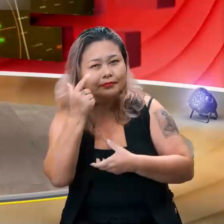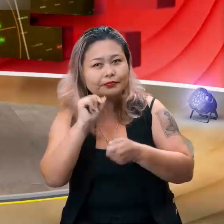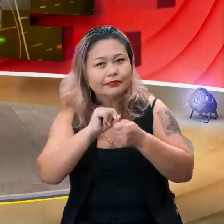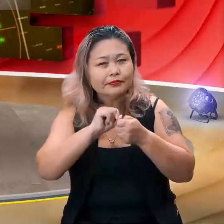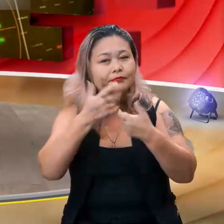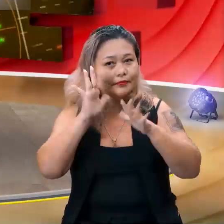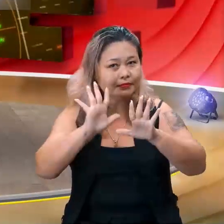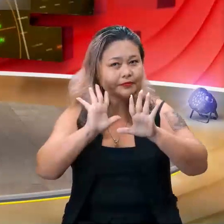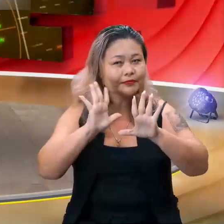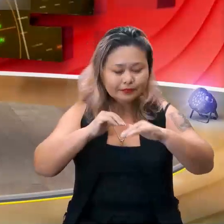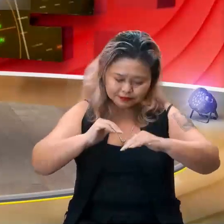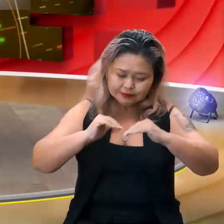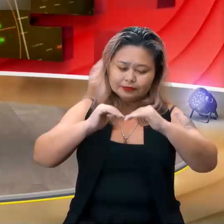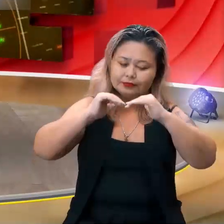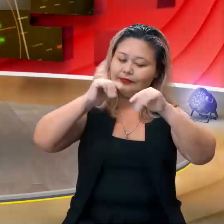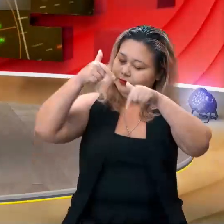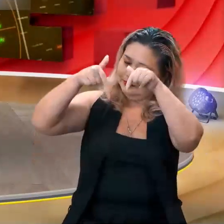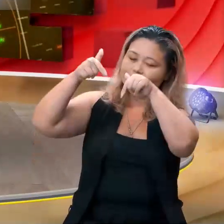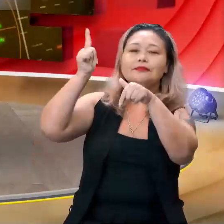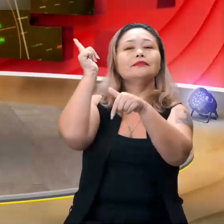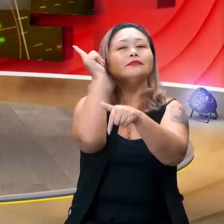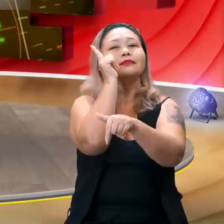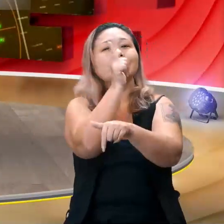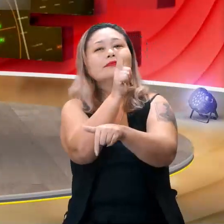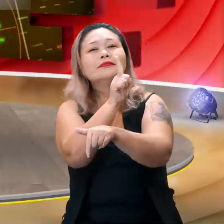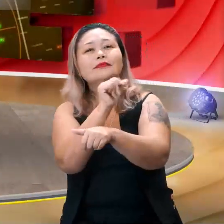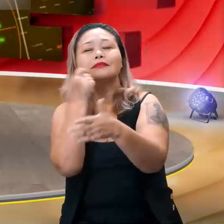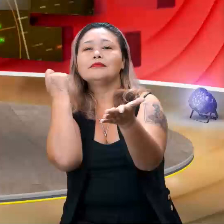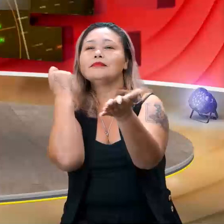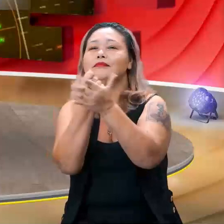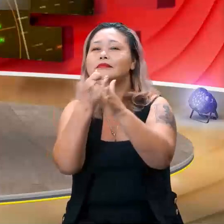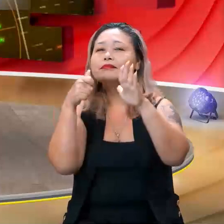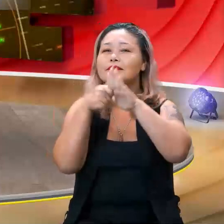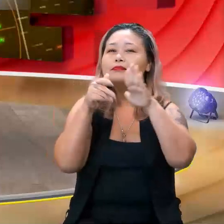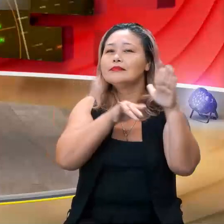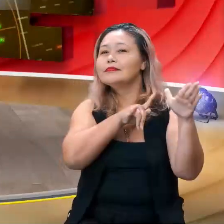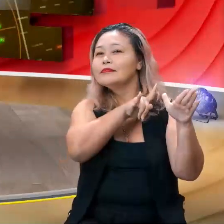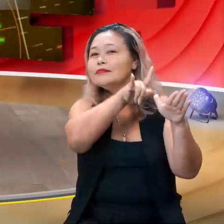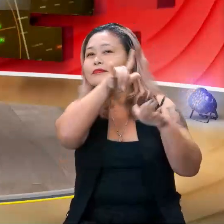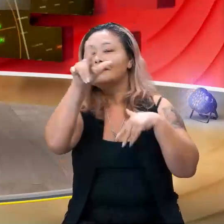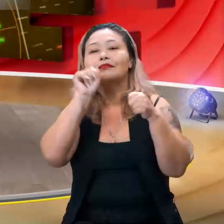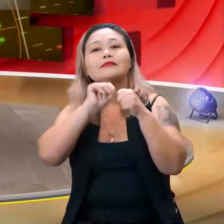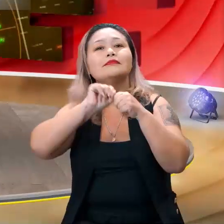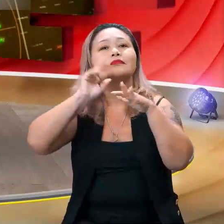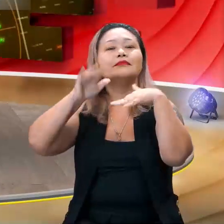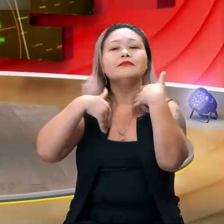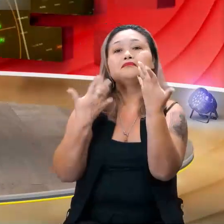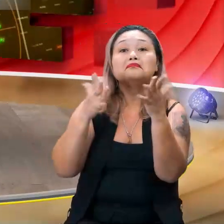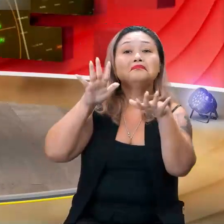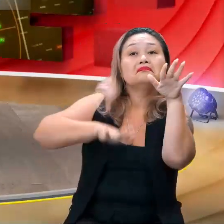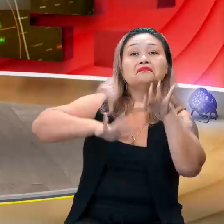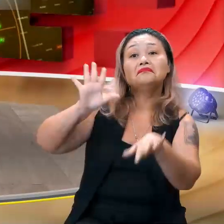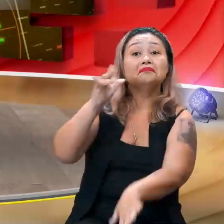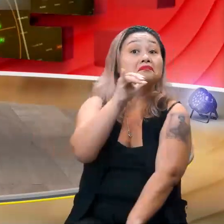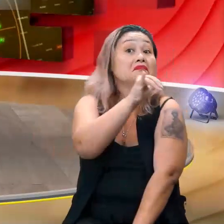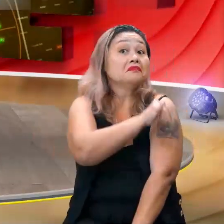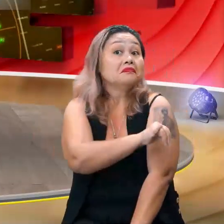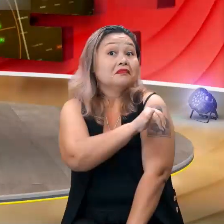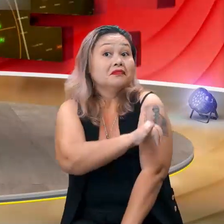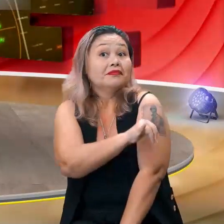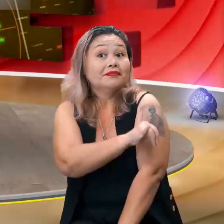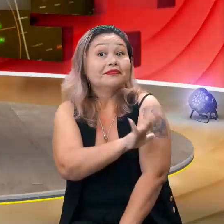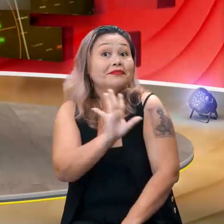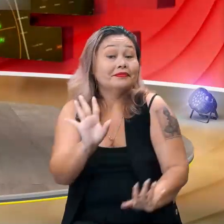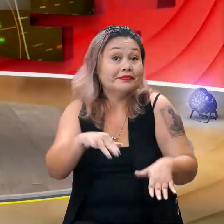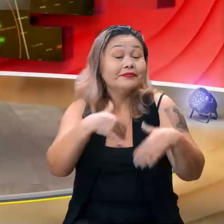que eu vou crescer, vou trabalhar, eu vou comprar o meu bilhete aéreo e vou fazer uma viagem, quem sabe, para o Rio de Janeiro, bilhete, né? Aéreo. Mas